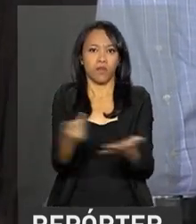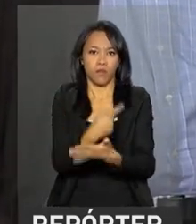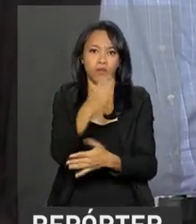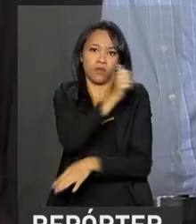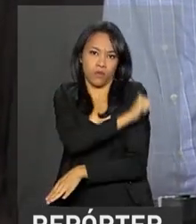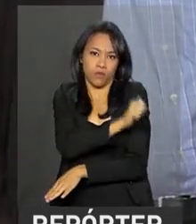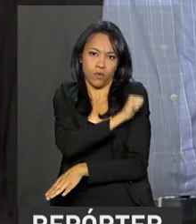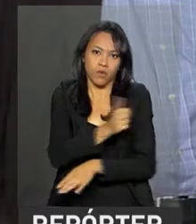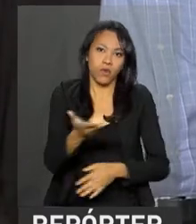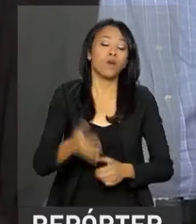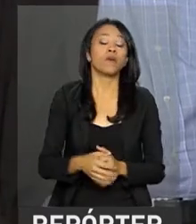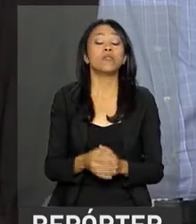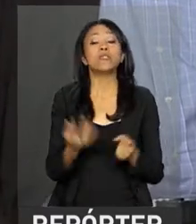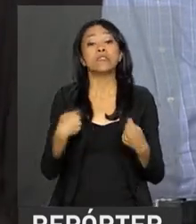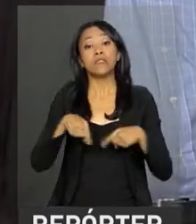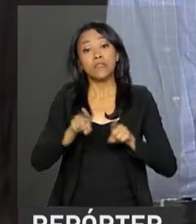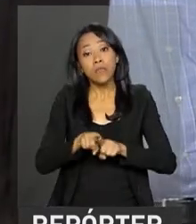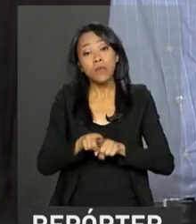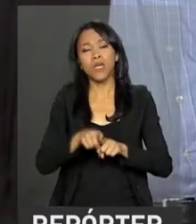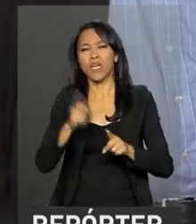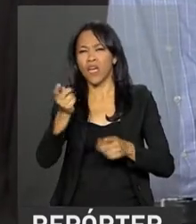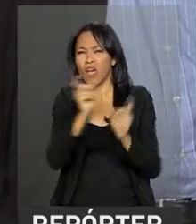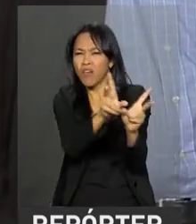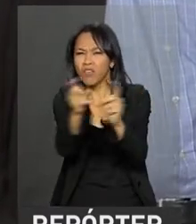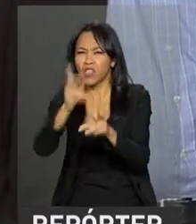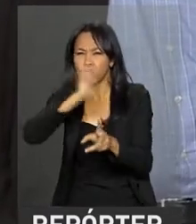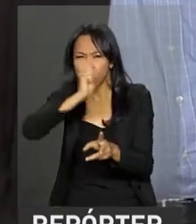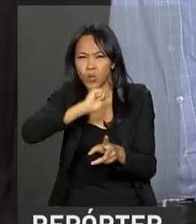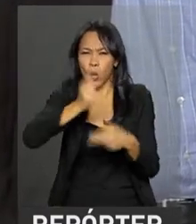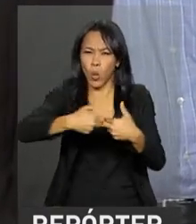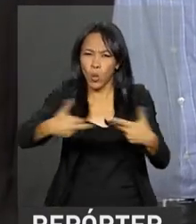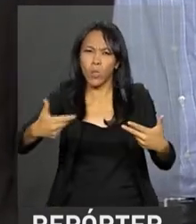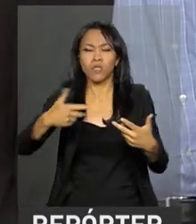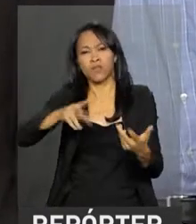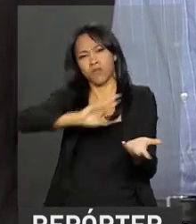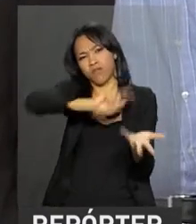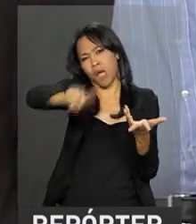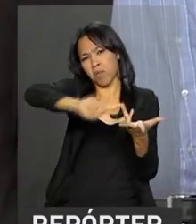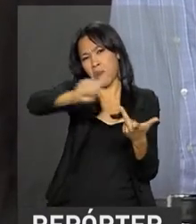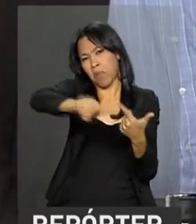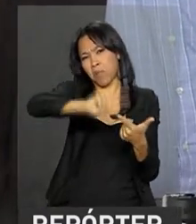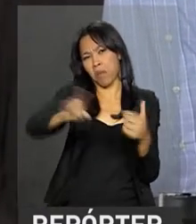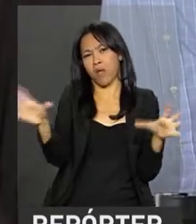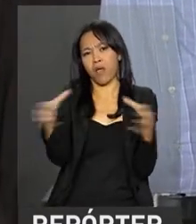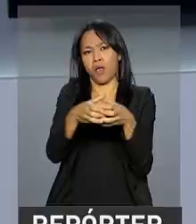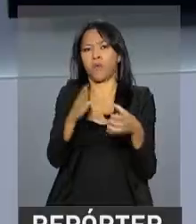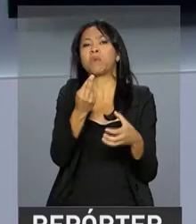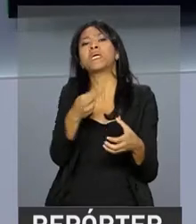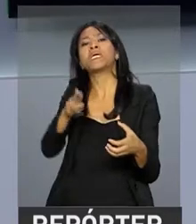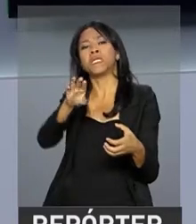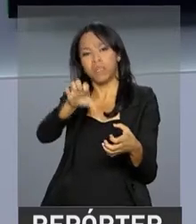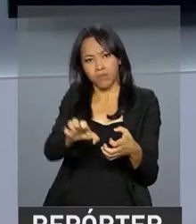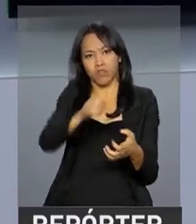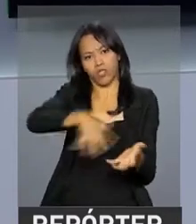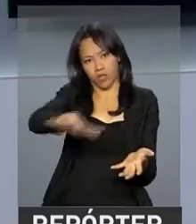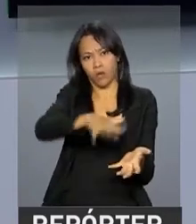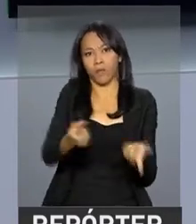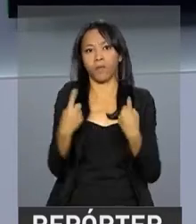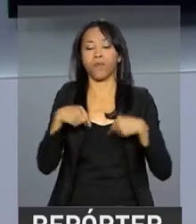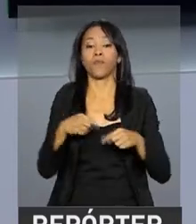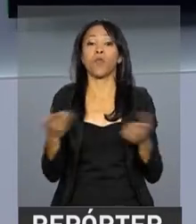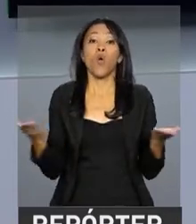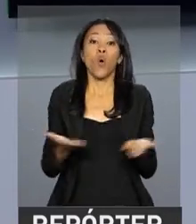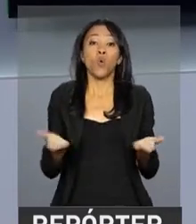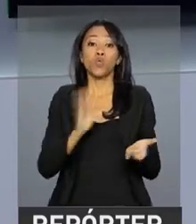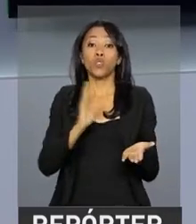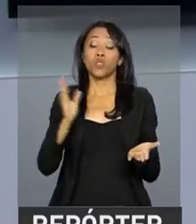janeiro é de igual maneira o tráfico de drogas enfim as organizações criminosas em geral hoje é o último dia